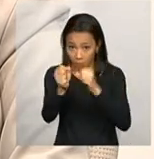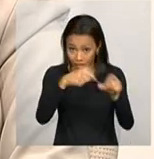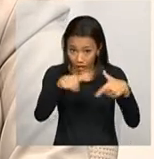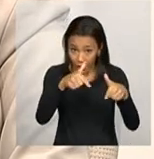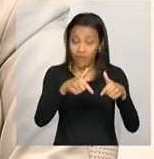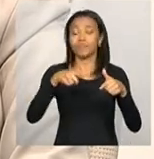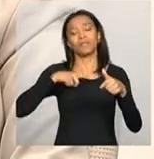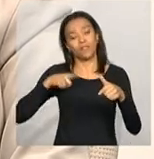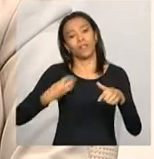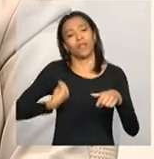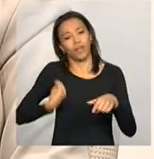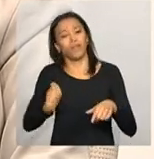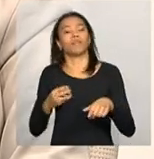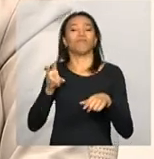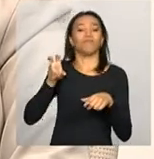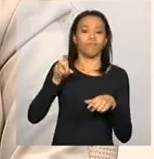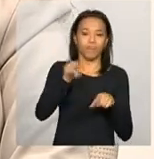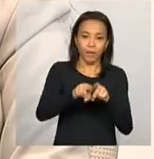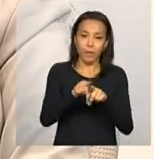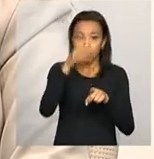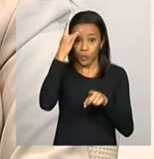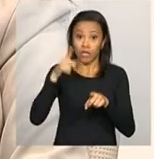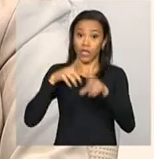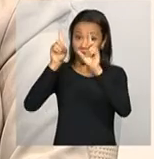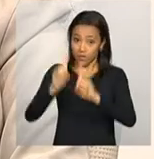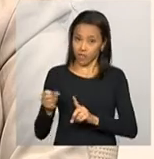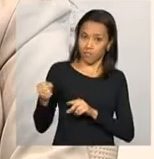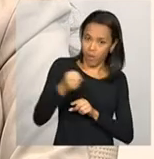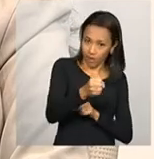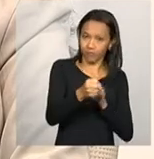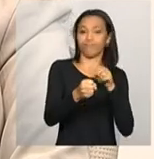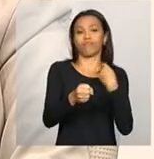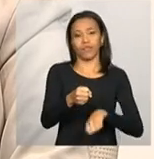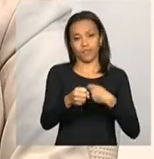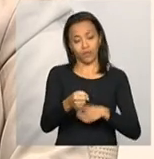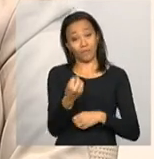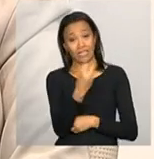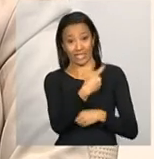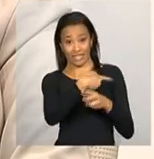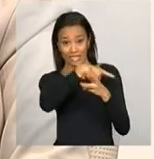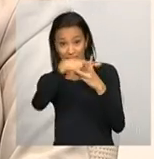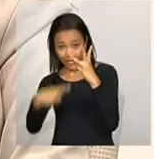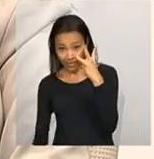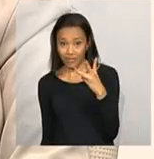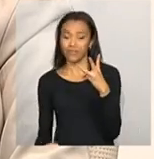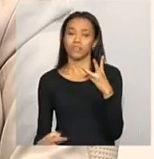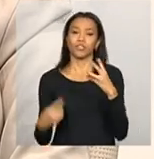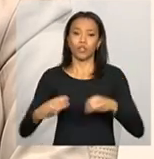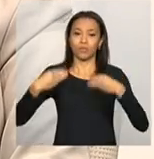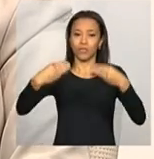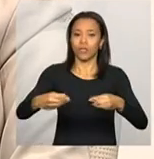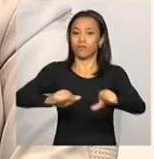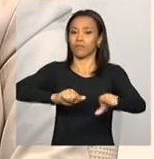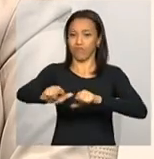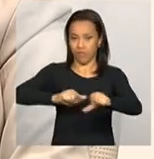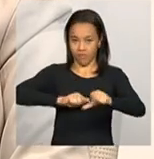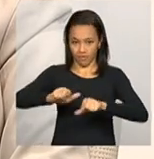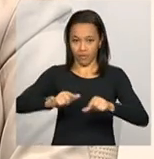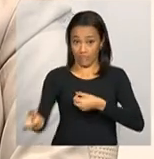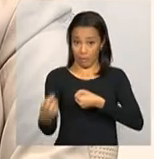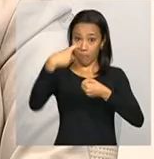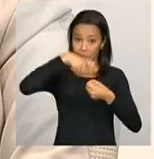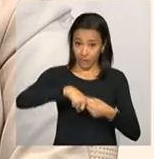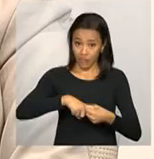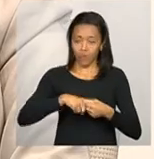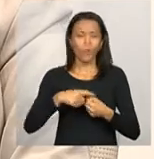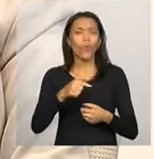com deficiência. Então, essa é basicamente as três formas que o Ministério atua nessa parceria. E você